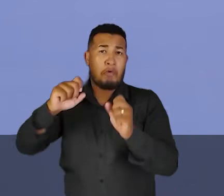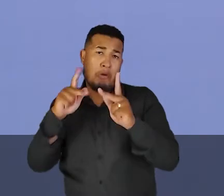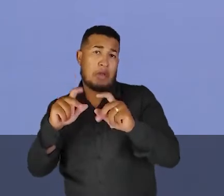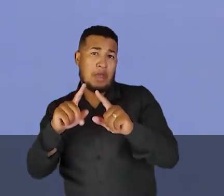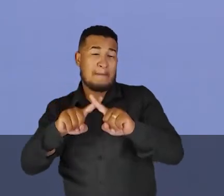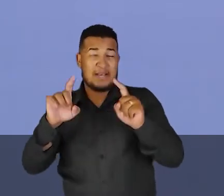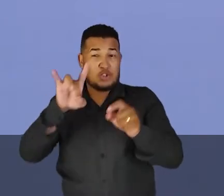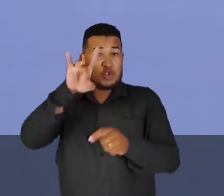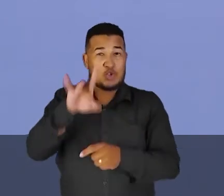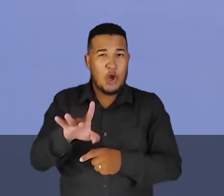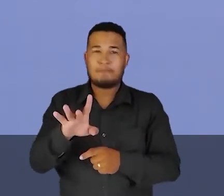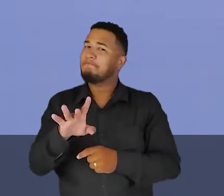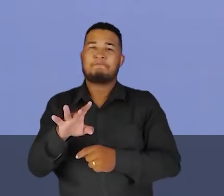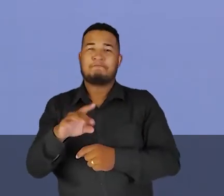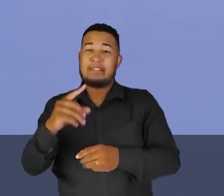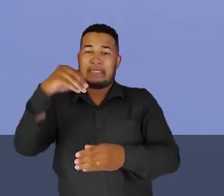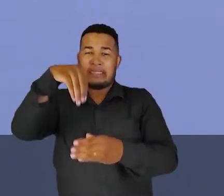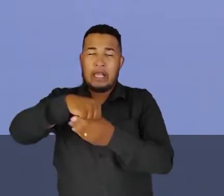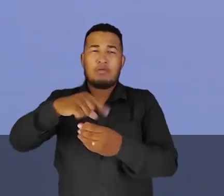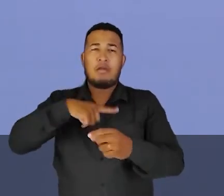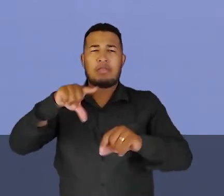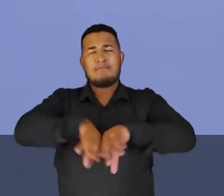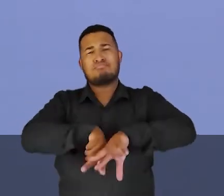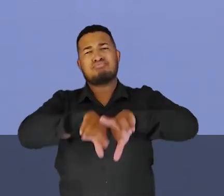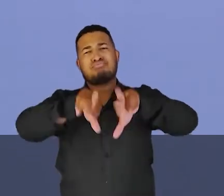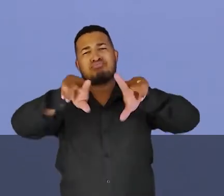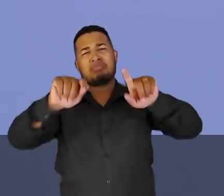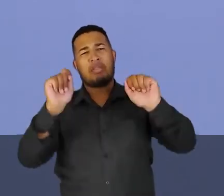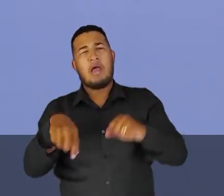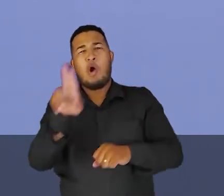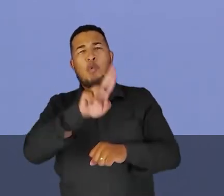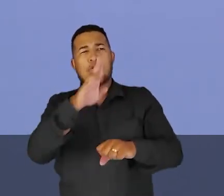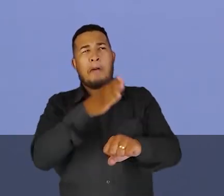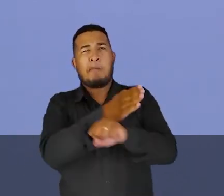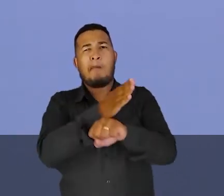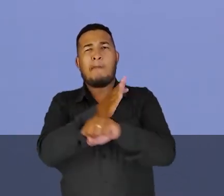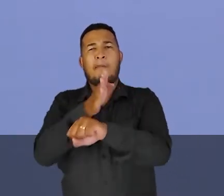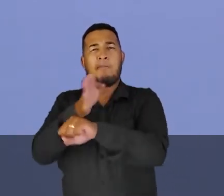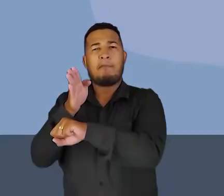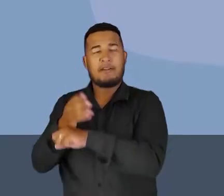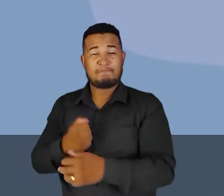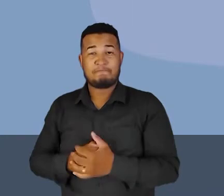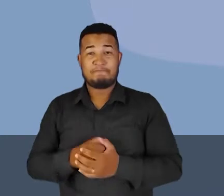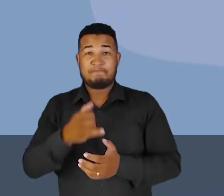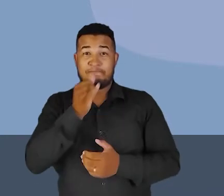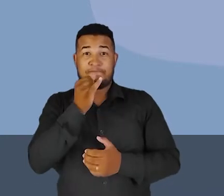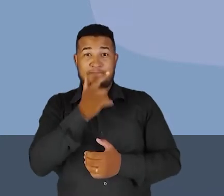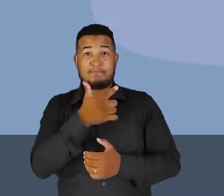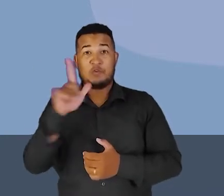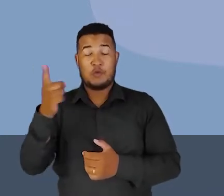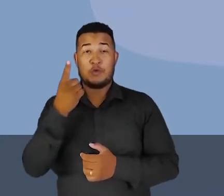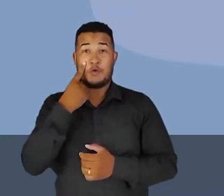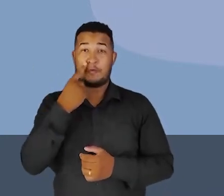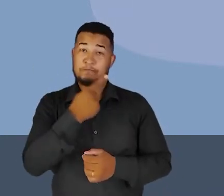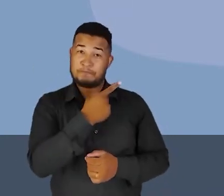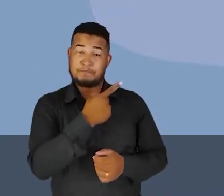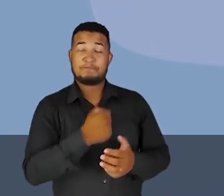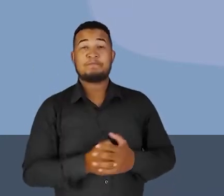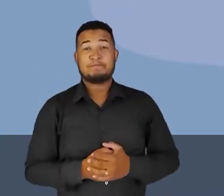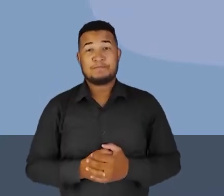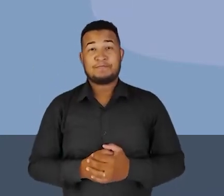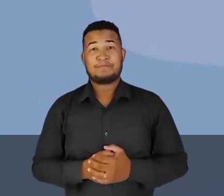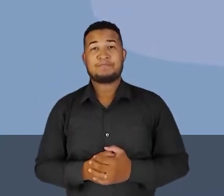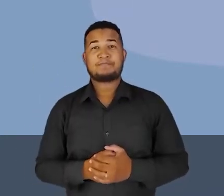cozinha? Não. Né? Ele tem diversas aplicações. Vamos ver outro exemplo? Dá uma olhada no slide. Próximo